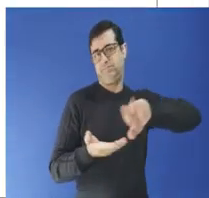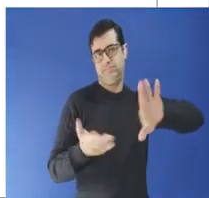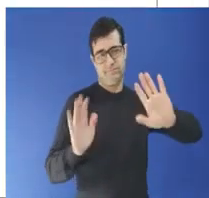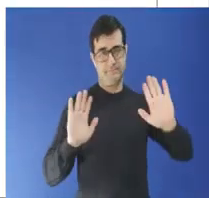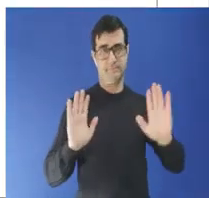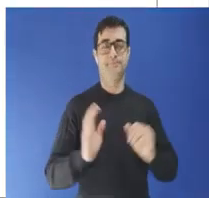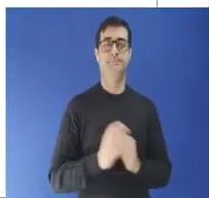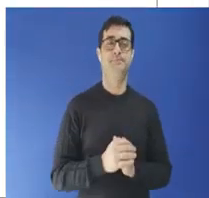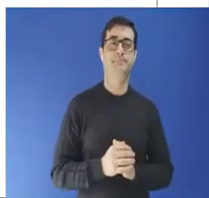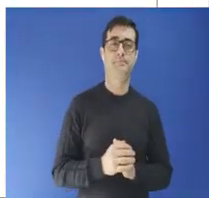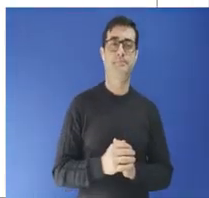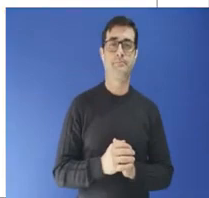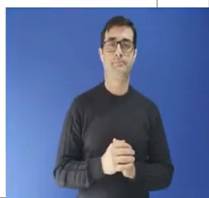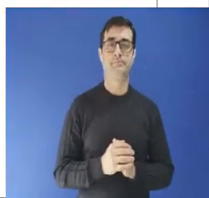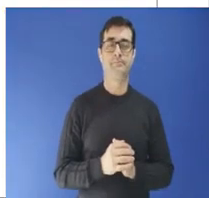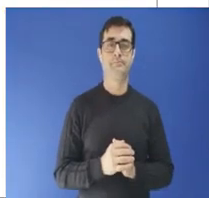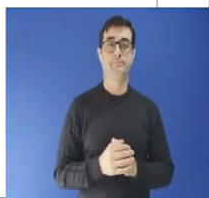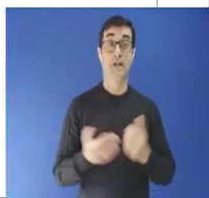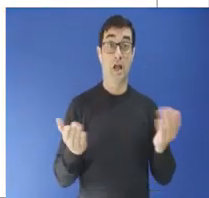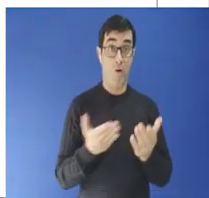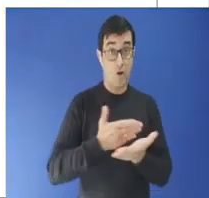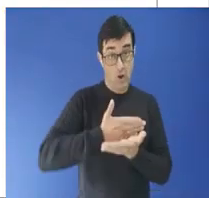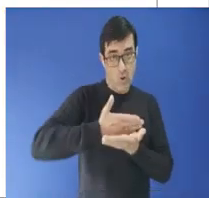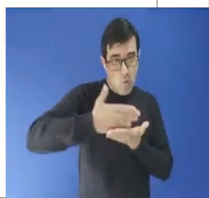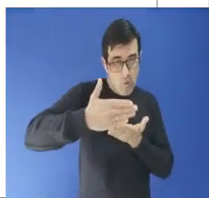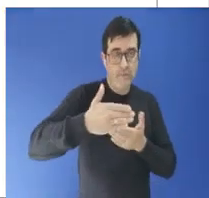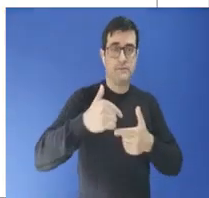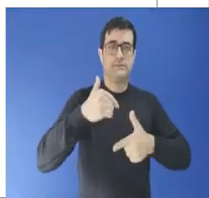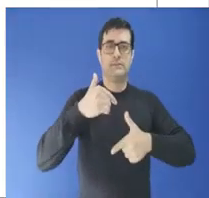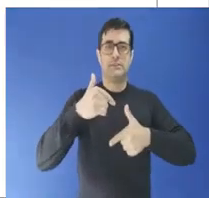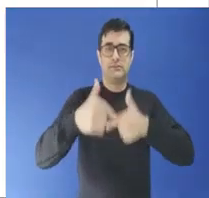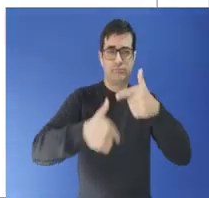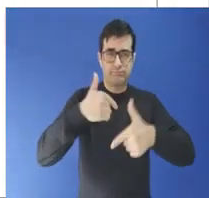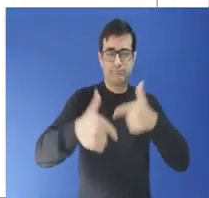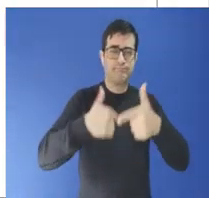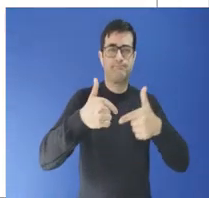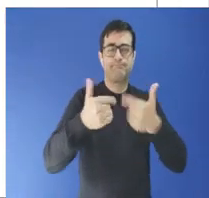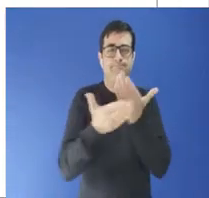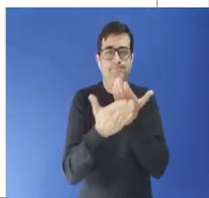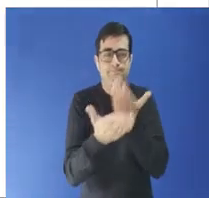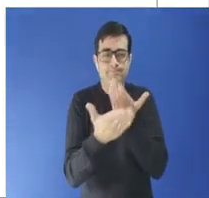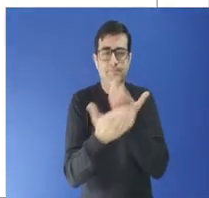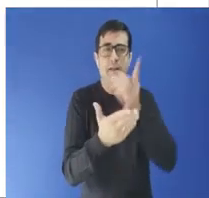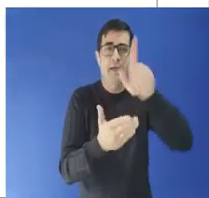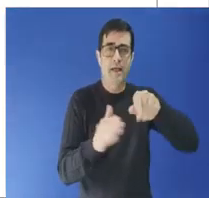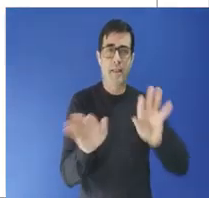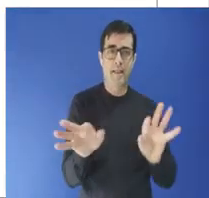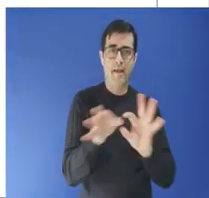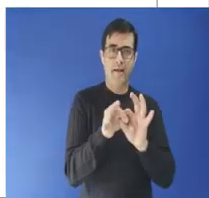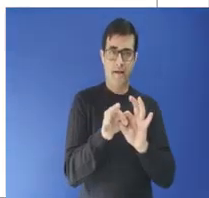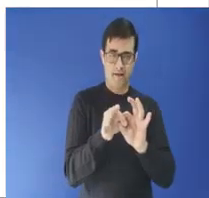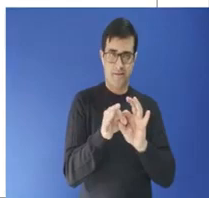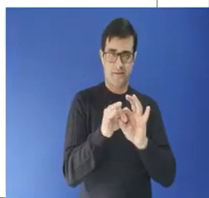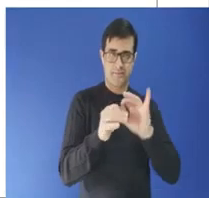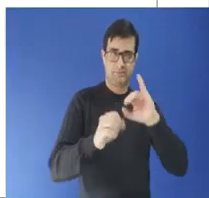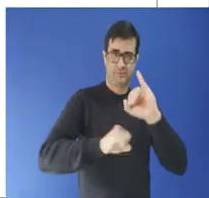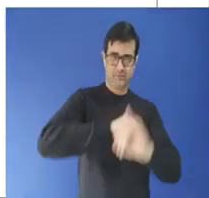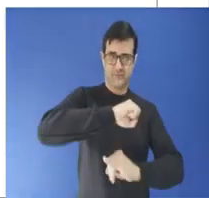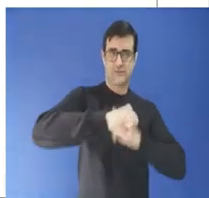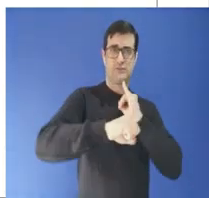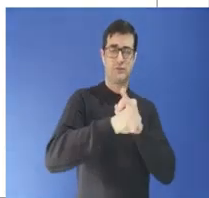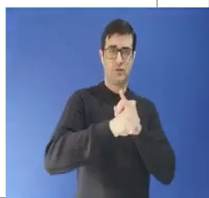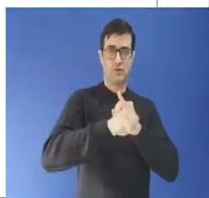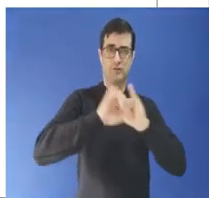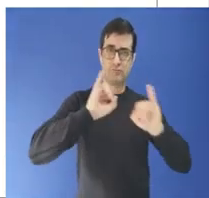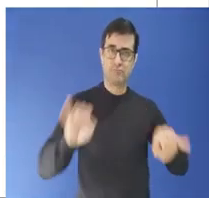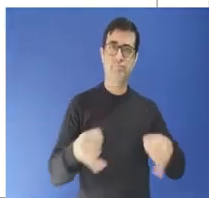por diante. Hoje nós vamos começar a trabalhar com a ligação iônica, né? E ao longo do